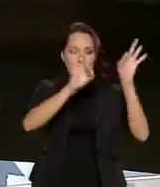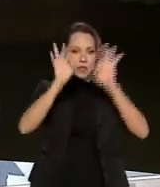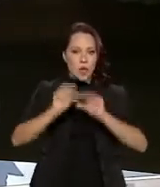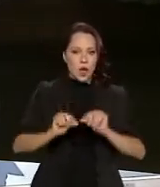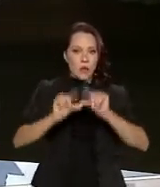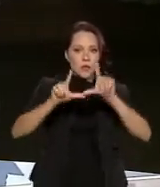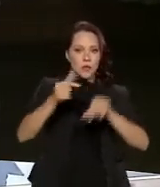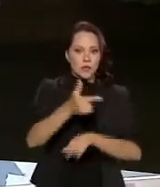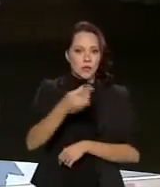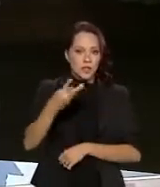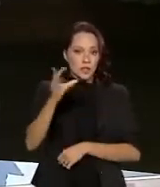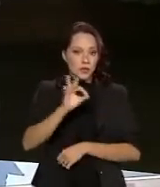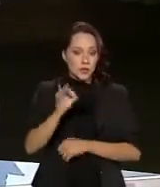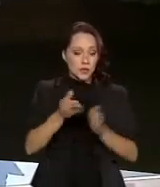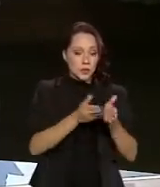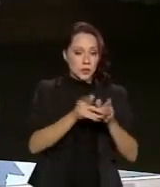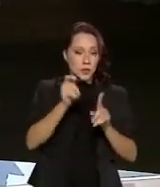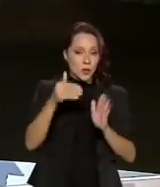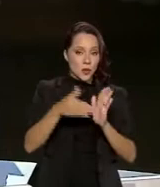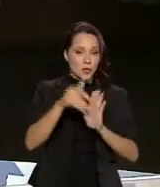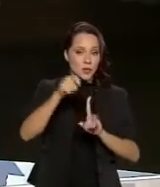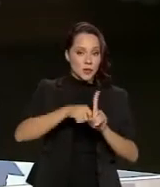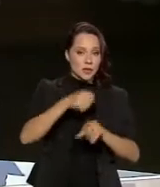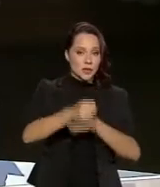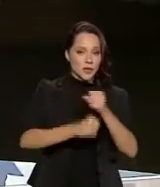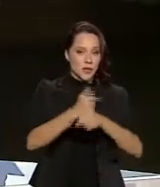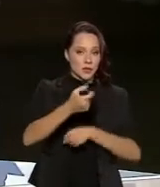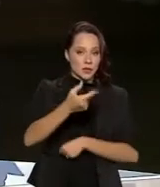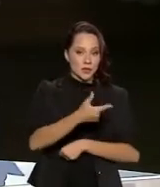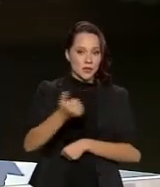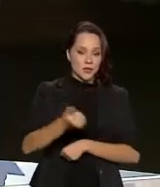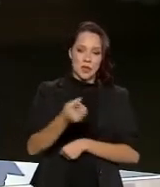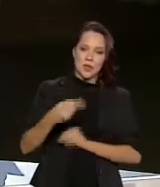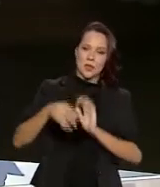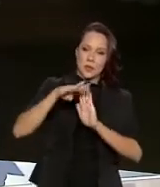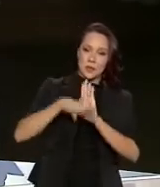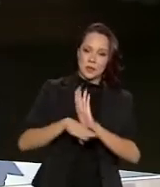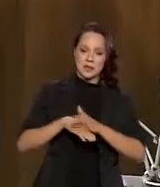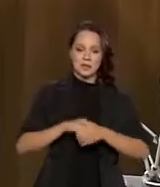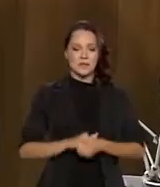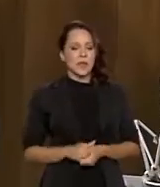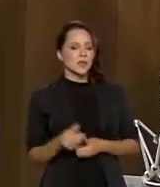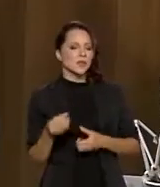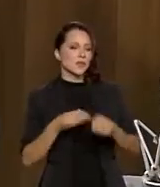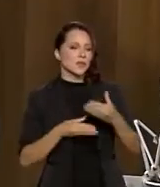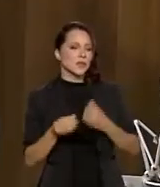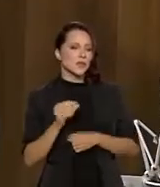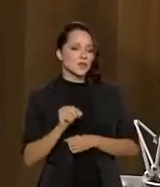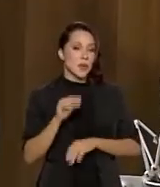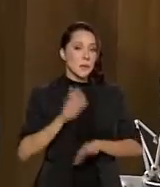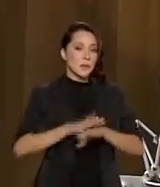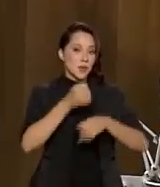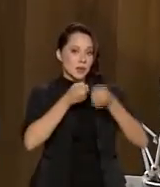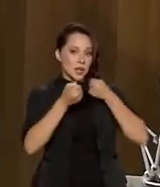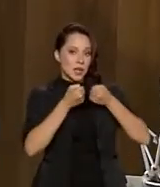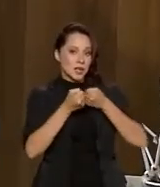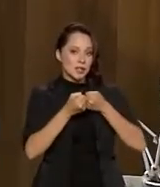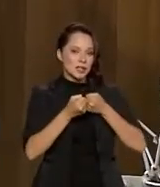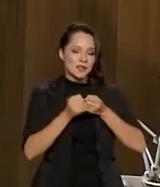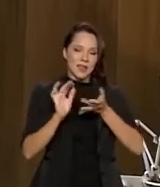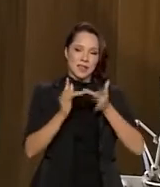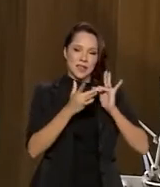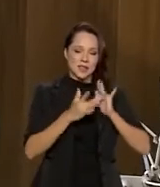cento do último mês de 2011 21 quando estreou a nova programação é entre as novidades mais jornalismo